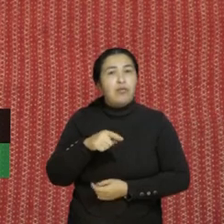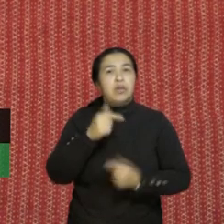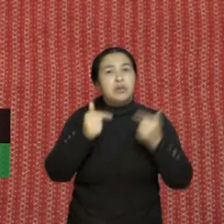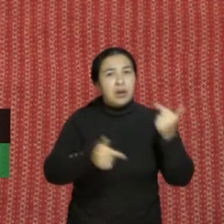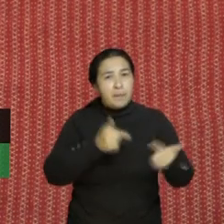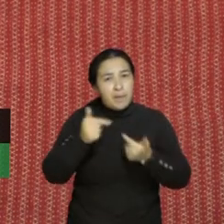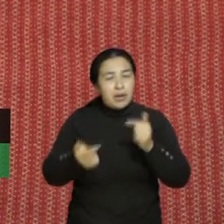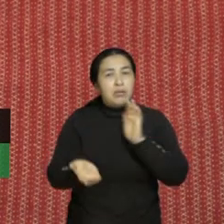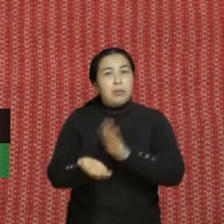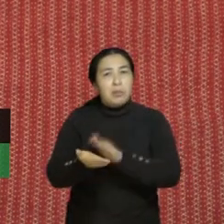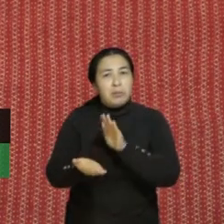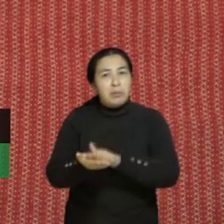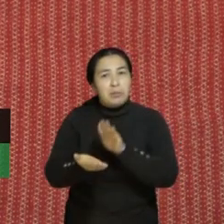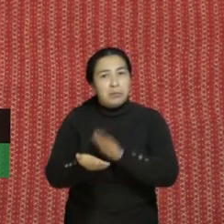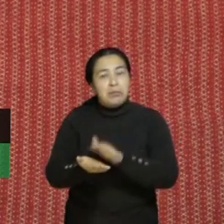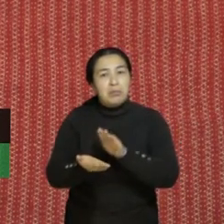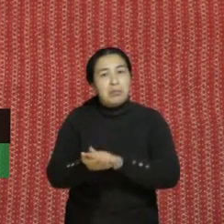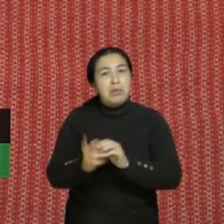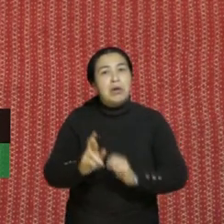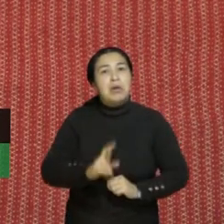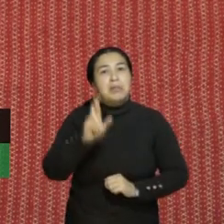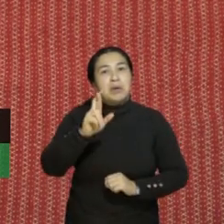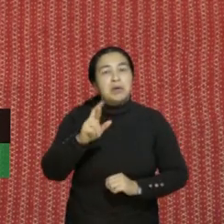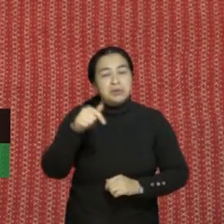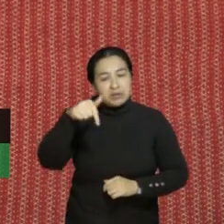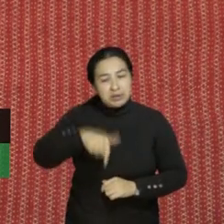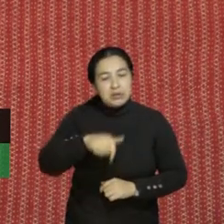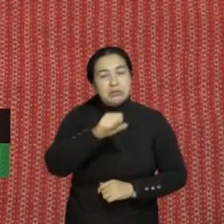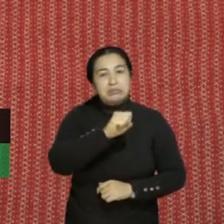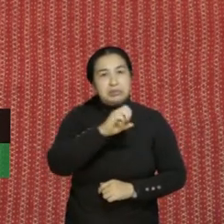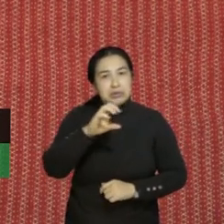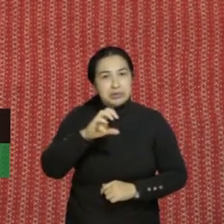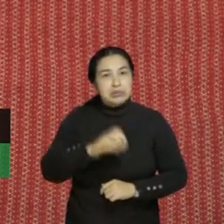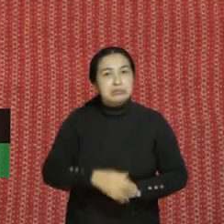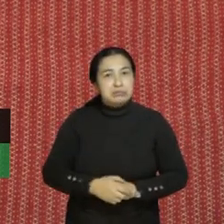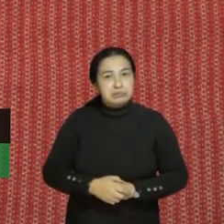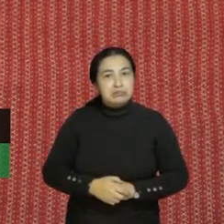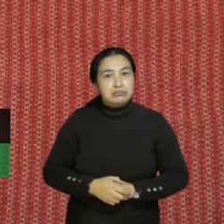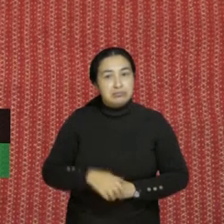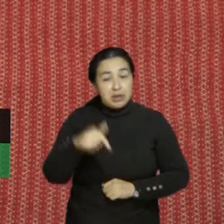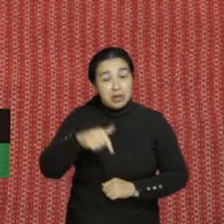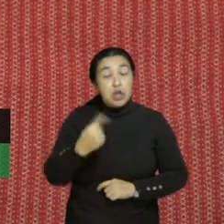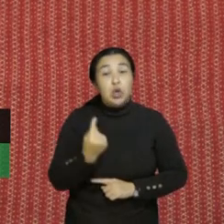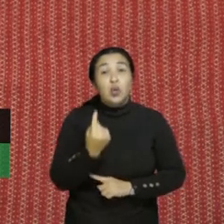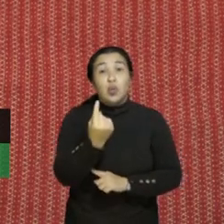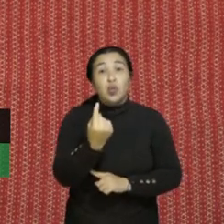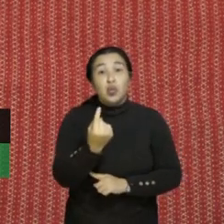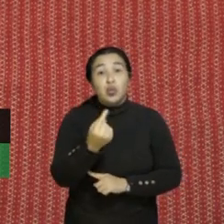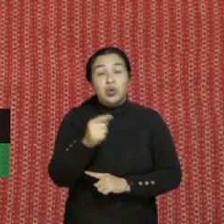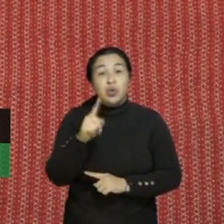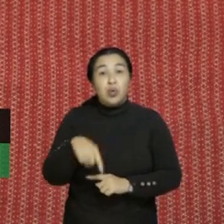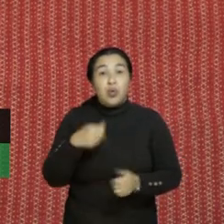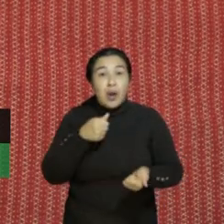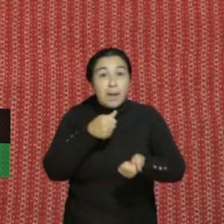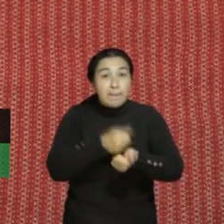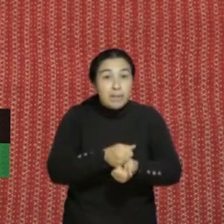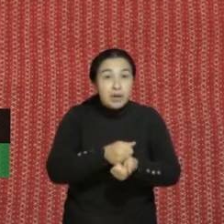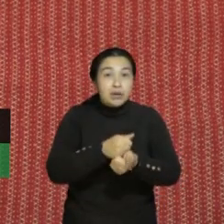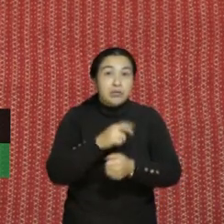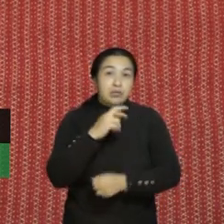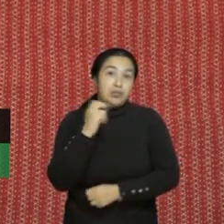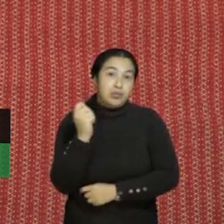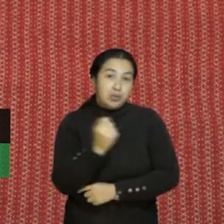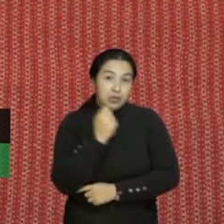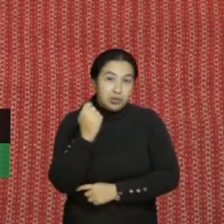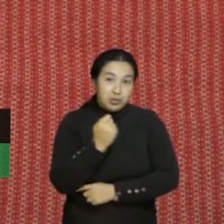está de parabéns, o senhor representa o espírito do estado de Santa Catarina. Nós somos o único estado a fazer fronteira com o estado do Rio Grande do Sul.